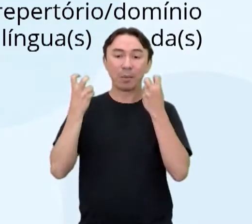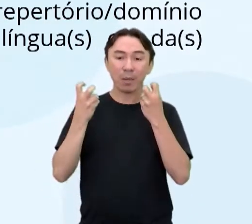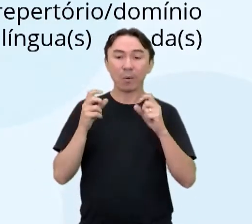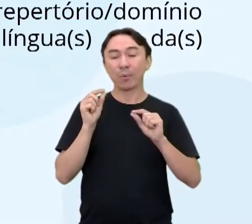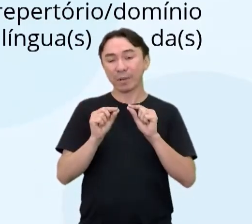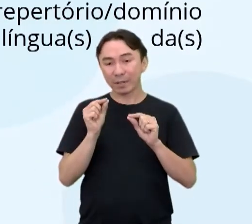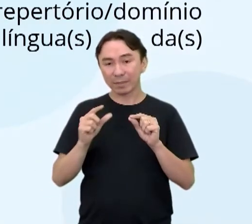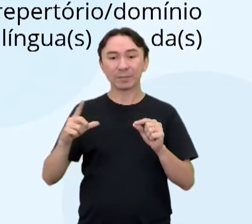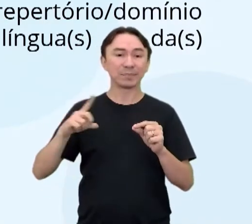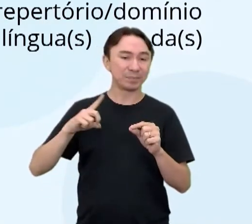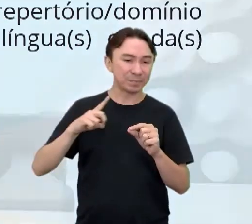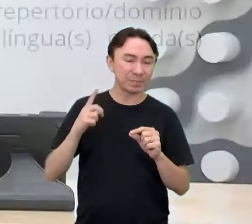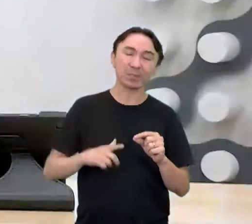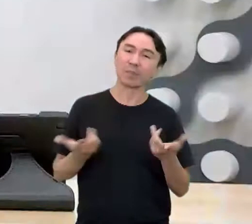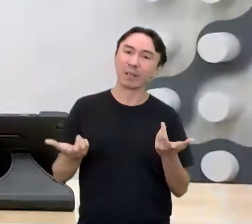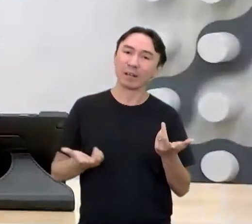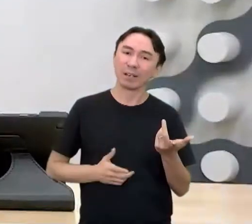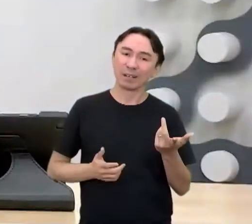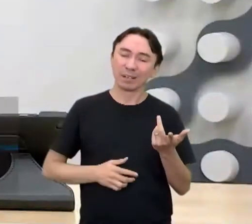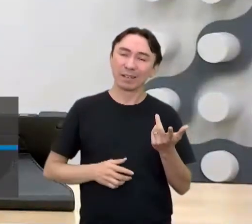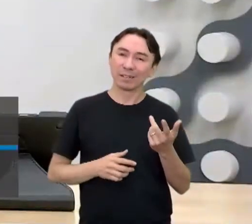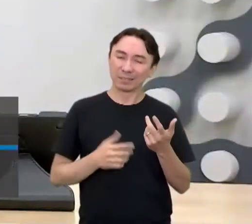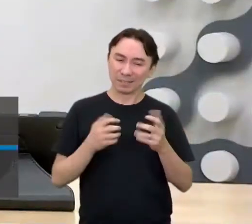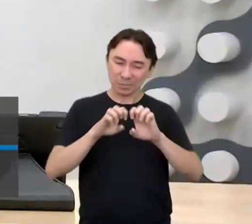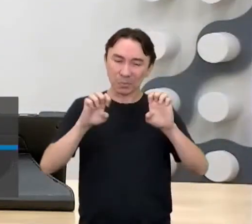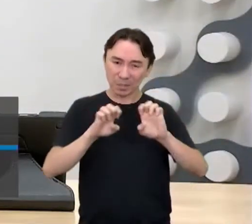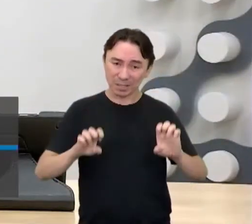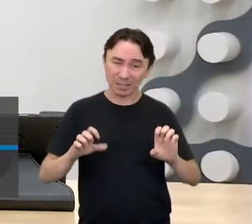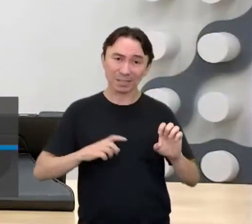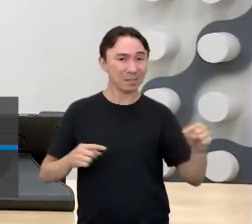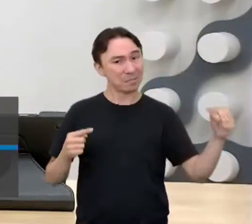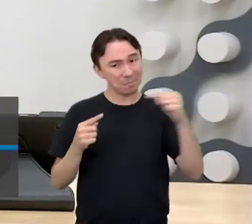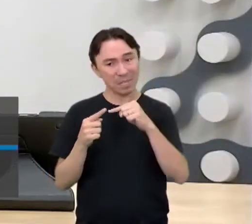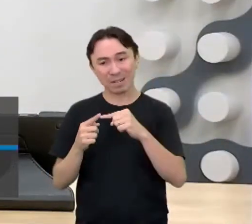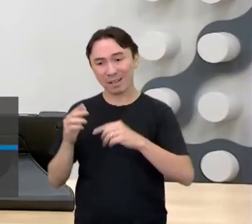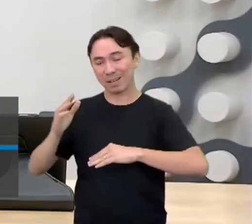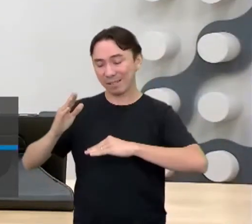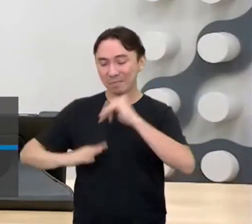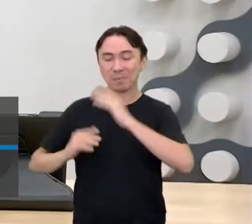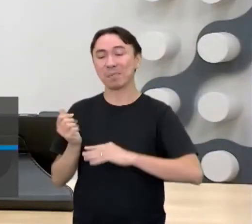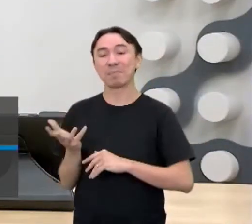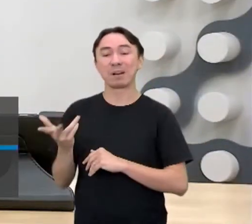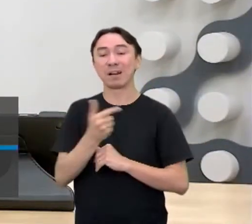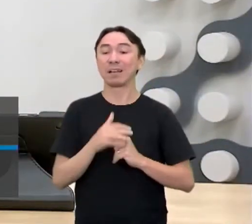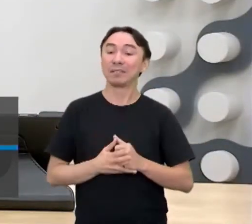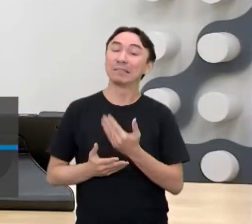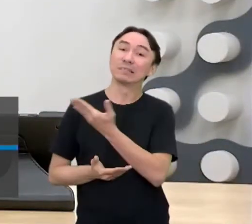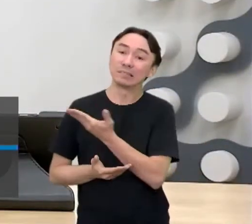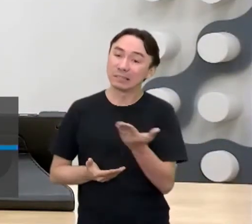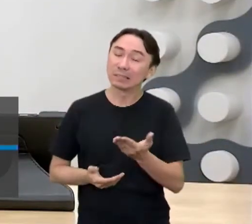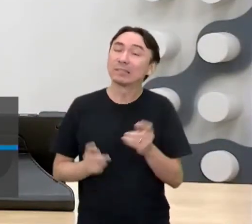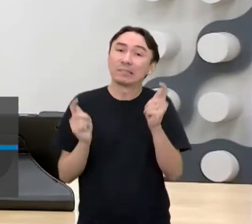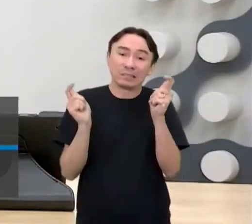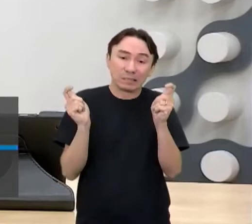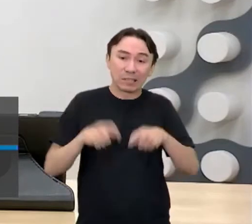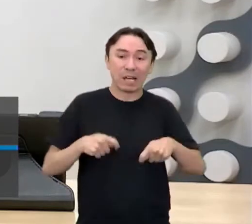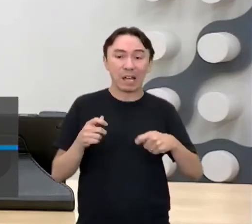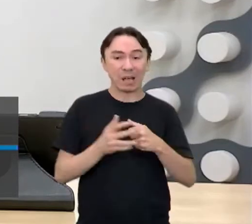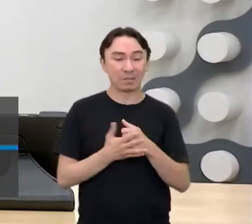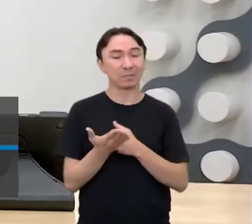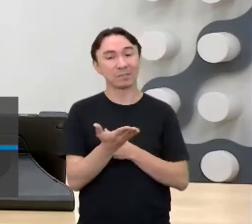ver com a habilidade. Quando você participa desses processos criativos, você também reconhece. E